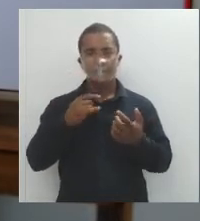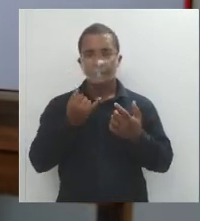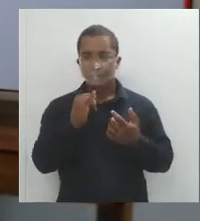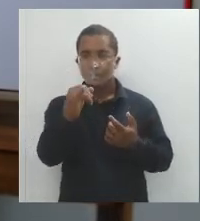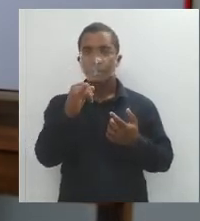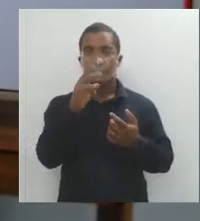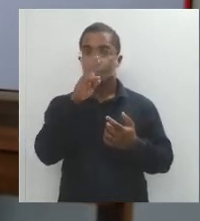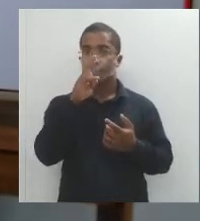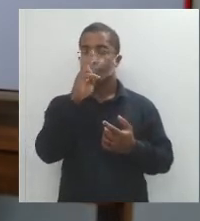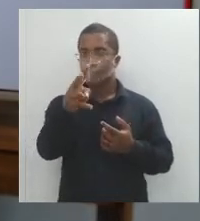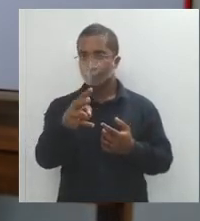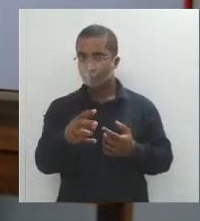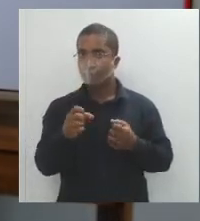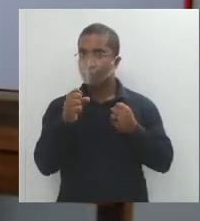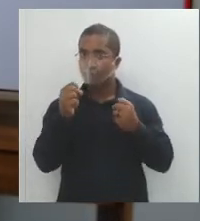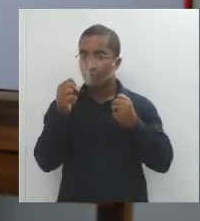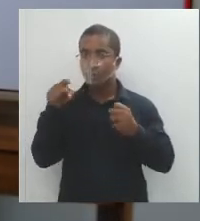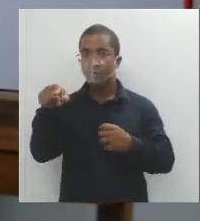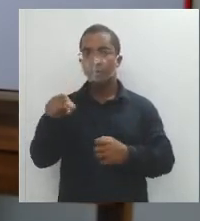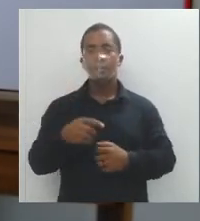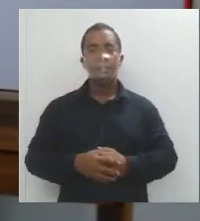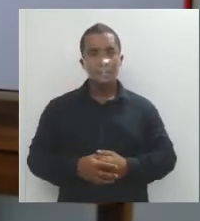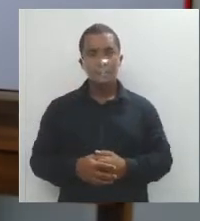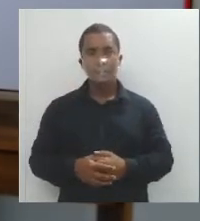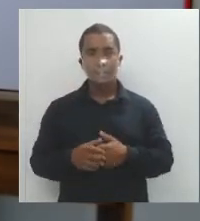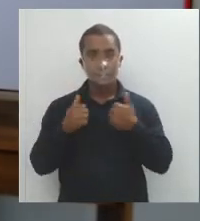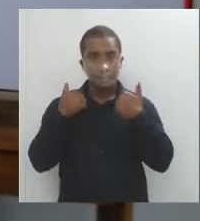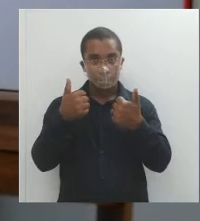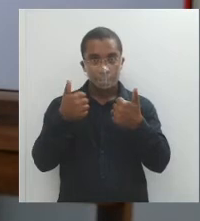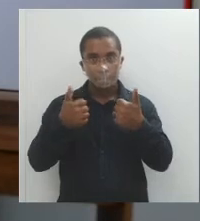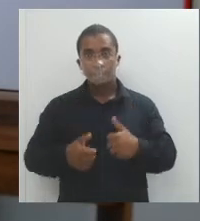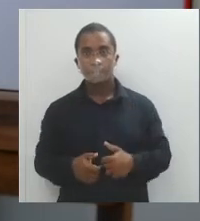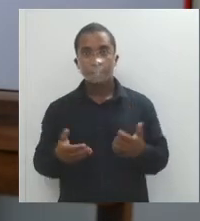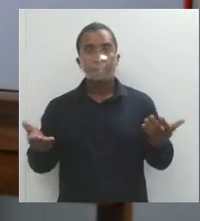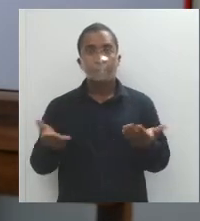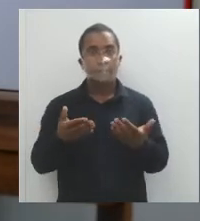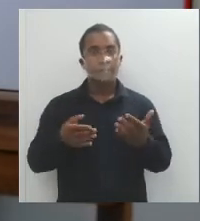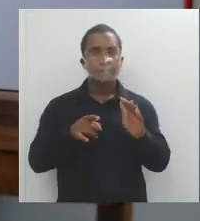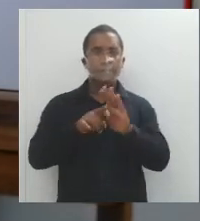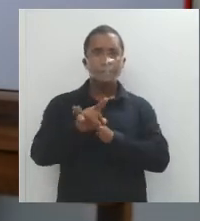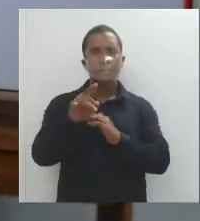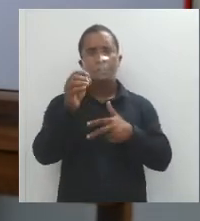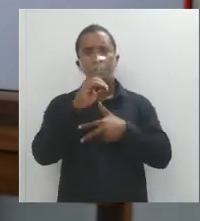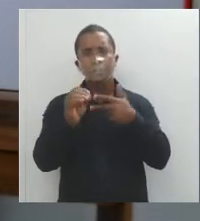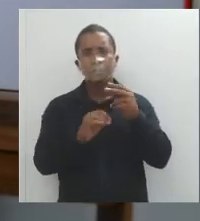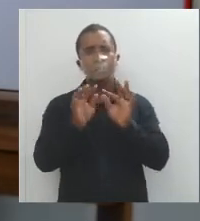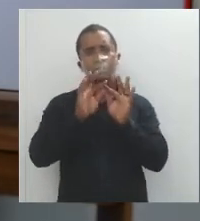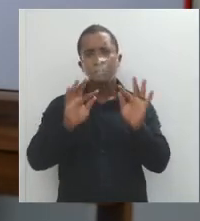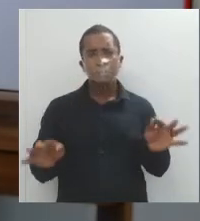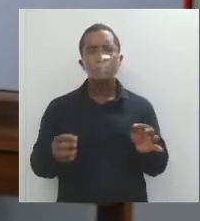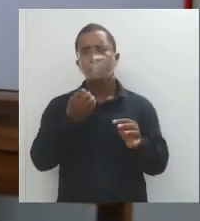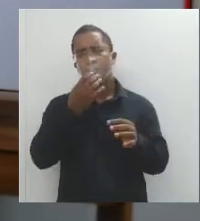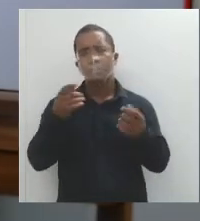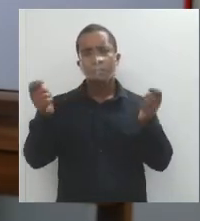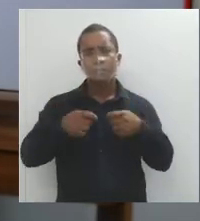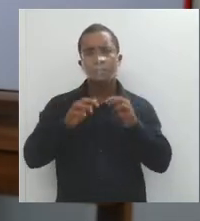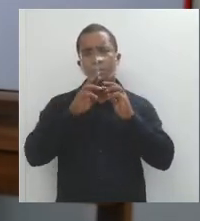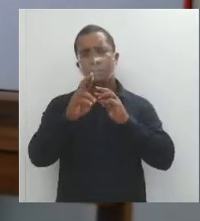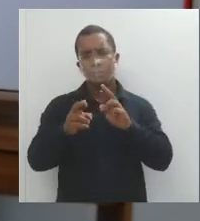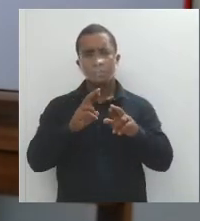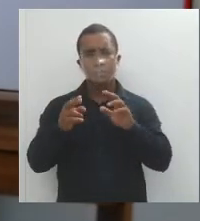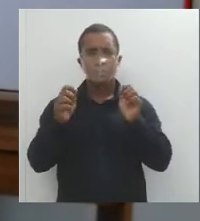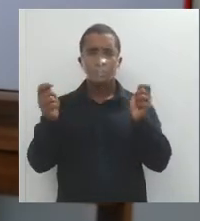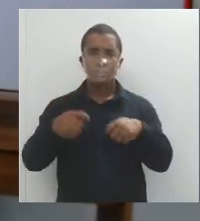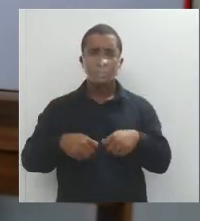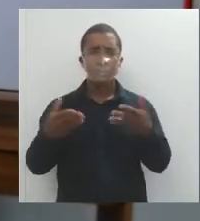bem intenso, o choque do poraquê. Beleza? Então, ó, uma questãozinha do Enem, tranquila, boa de se fazer. Vamos dar uma olhada na questão